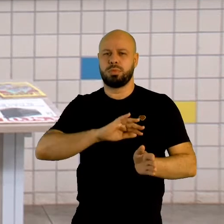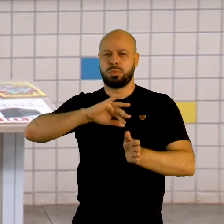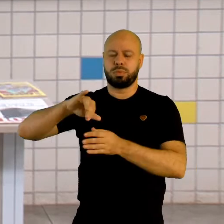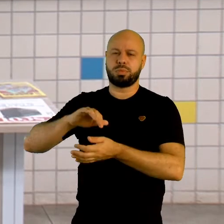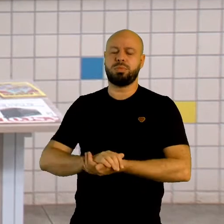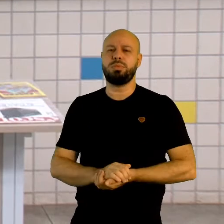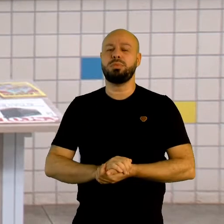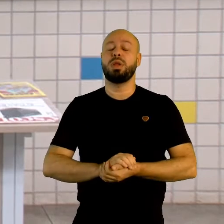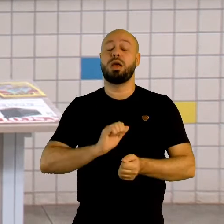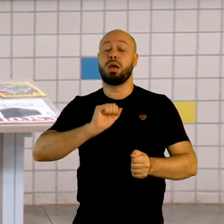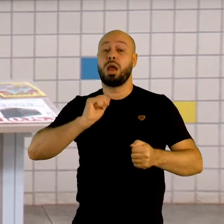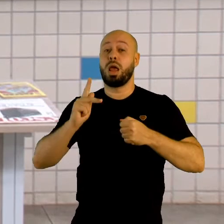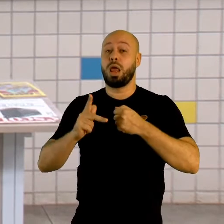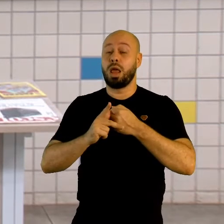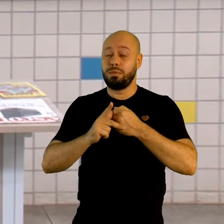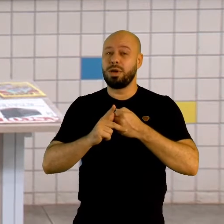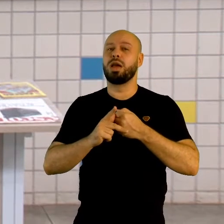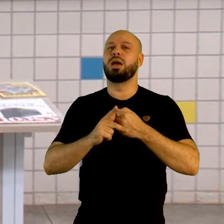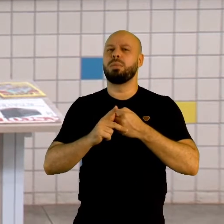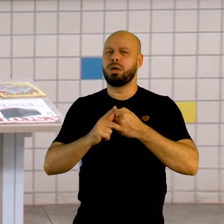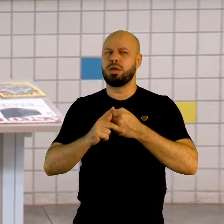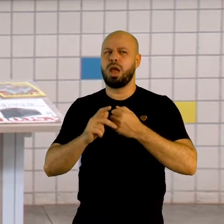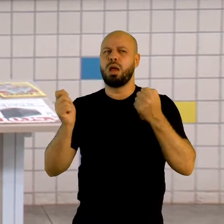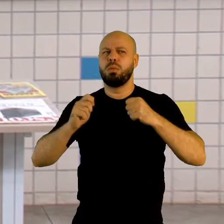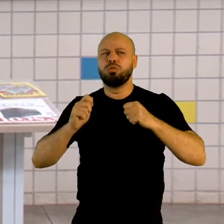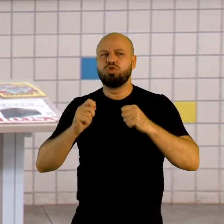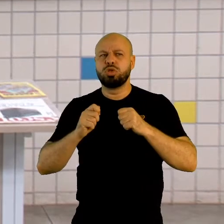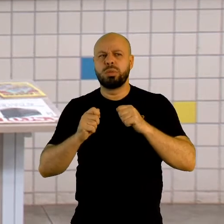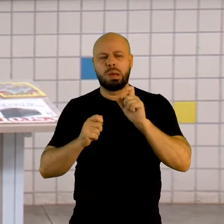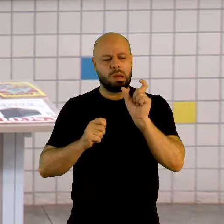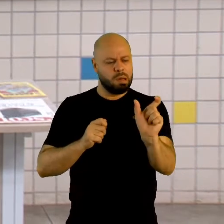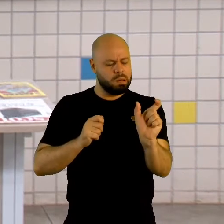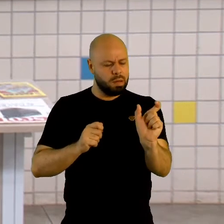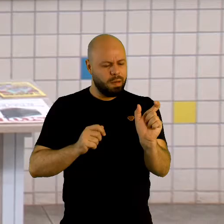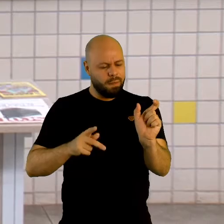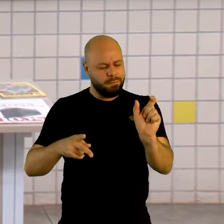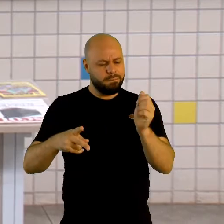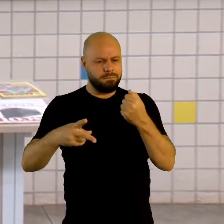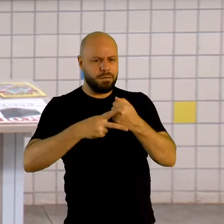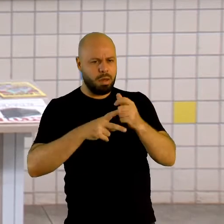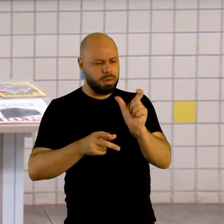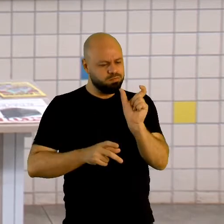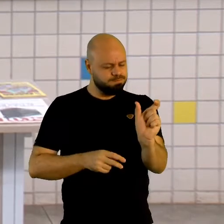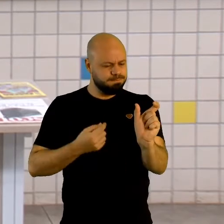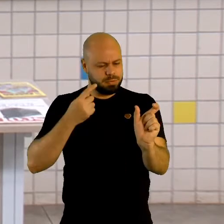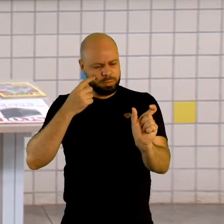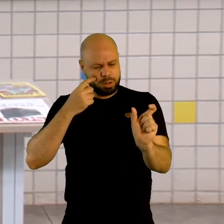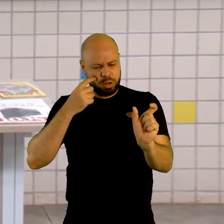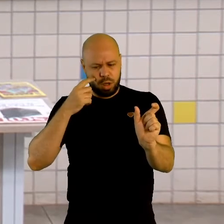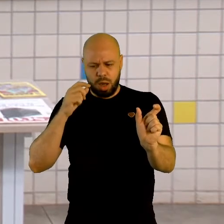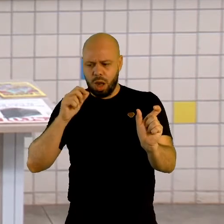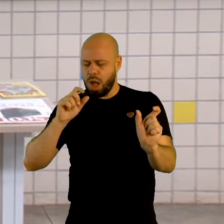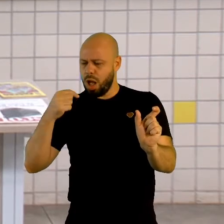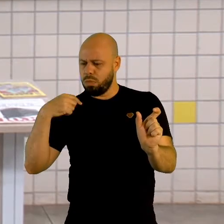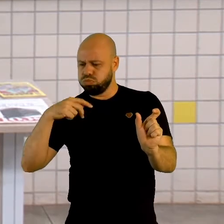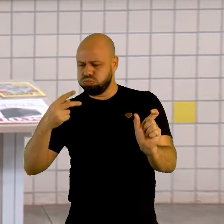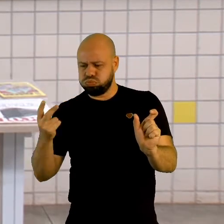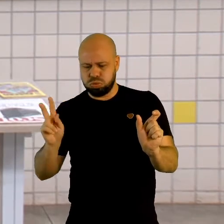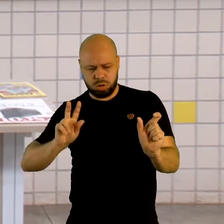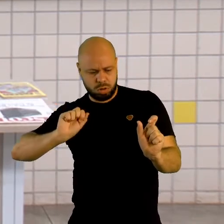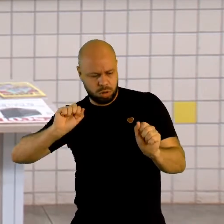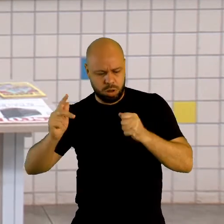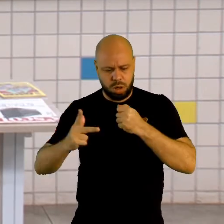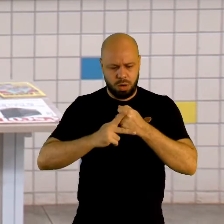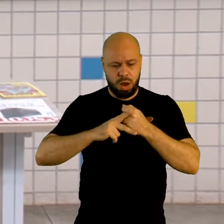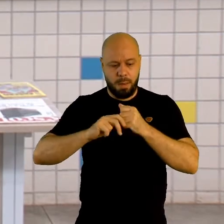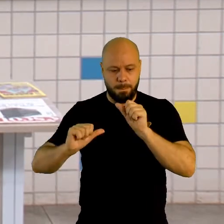invariáveis que modificam o verbo, o adjetivo e o próprio advérbio. Eles são classificados em 7. Vamos